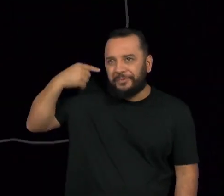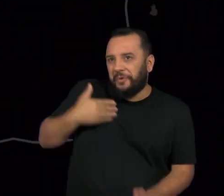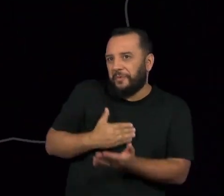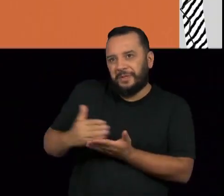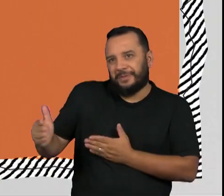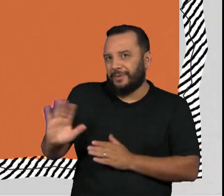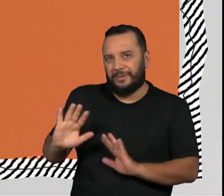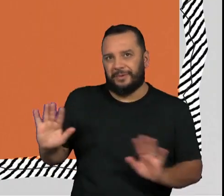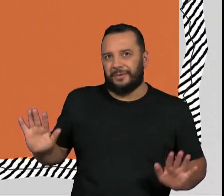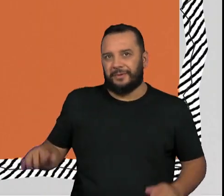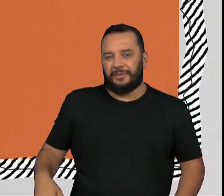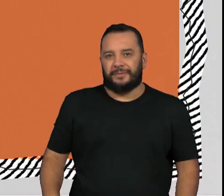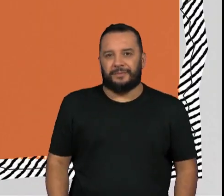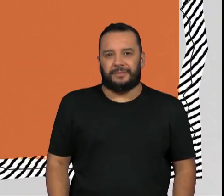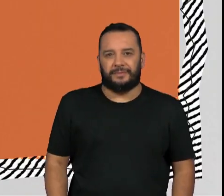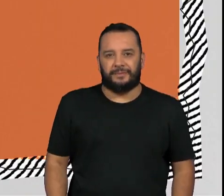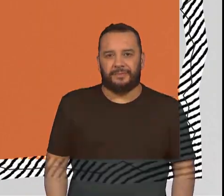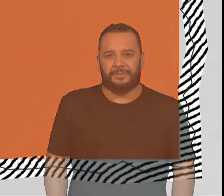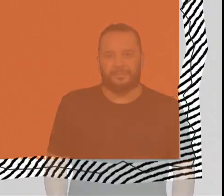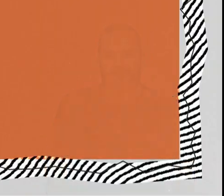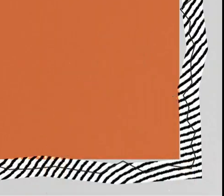recente.